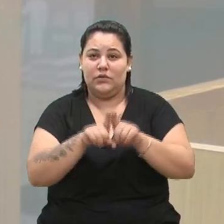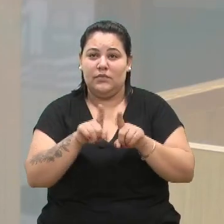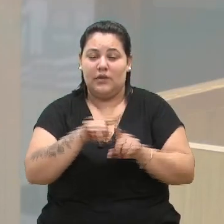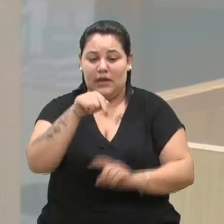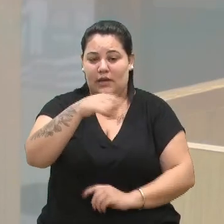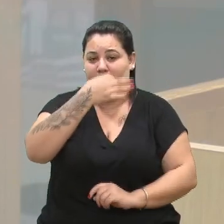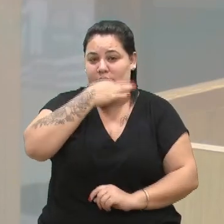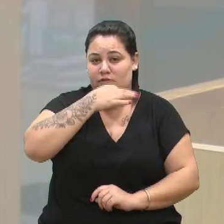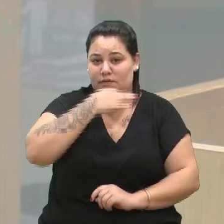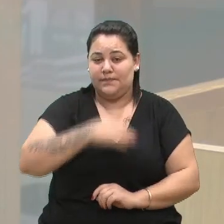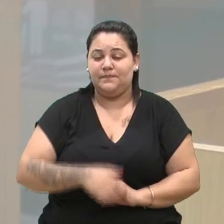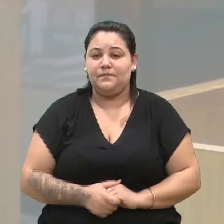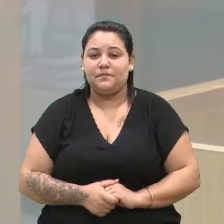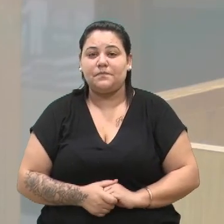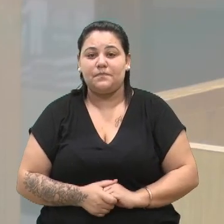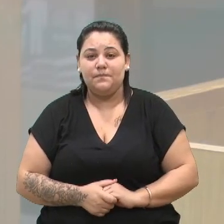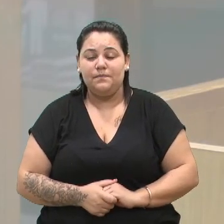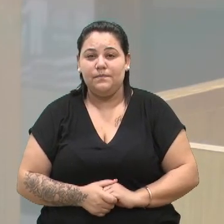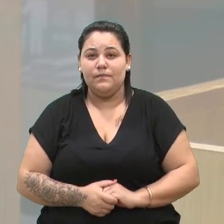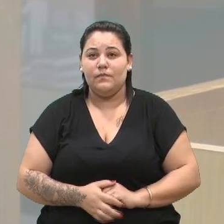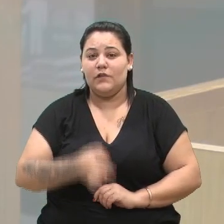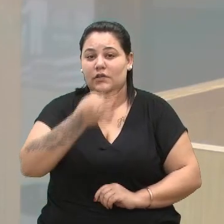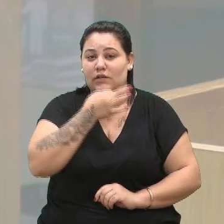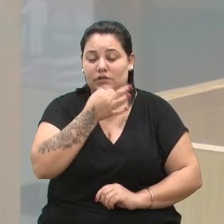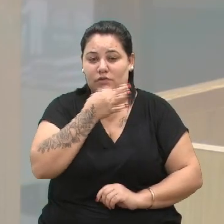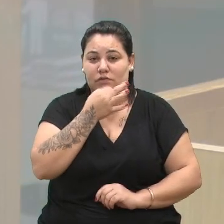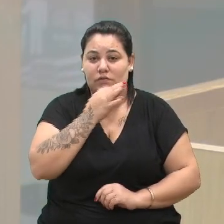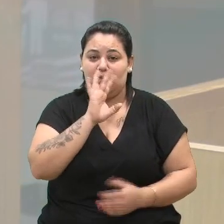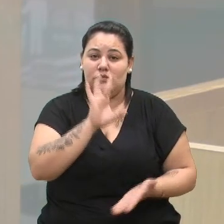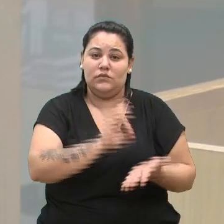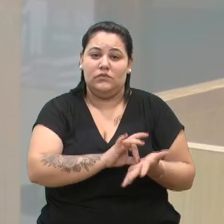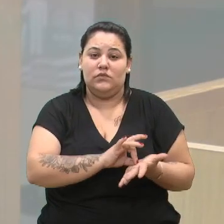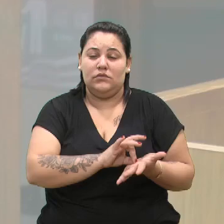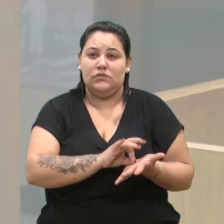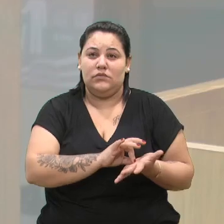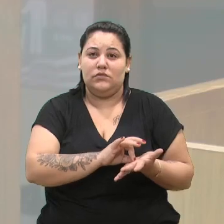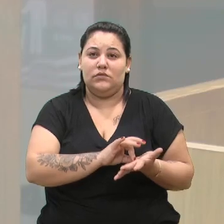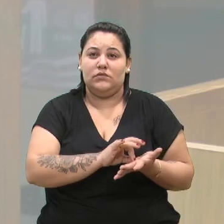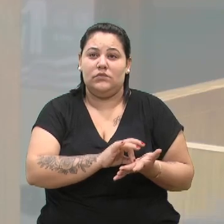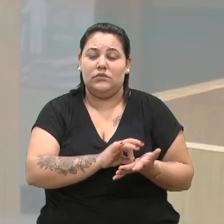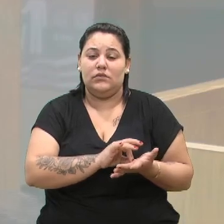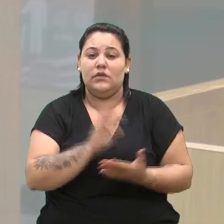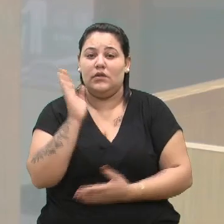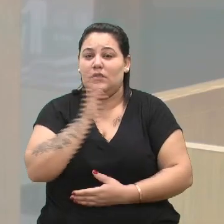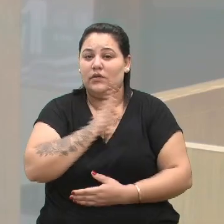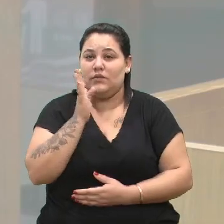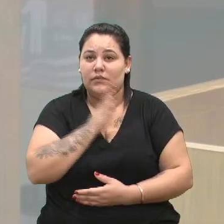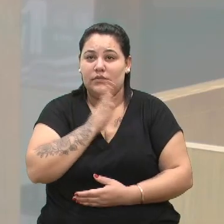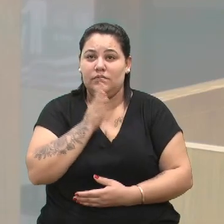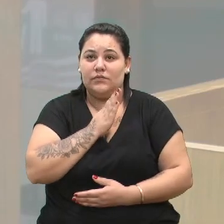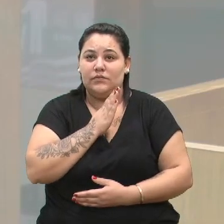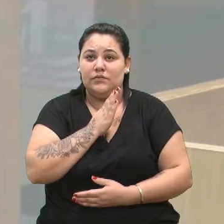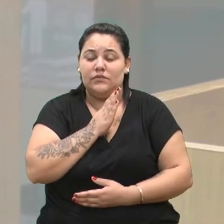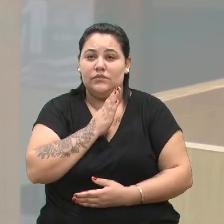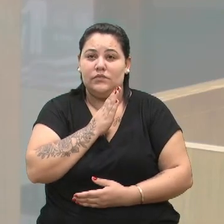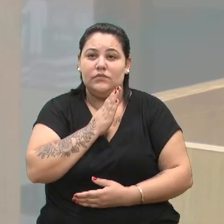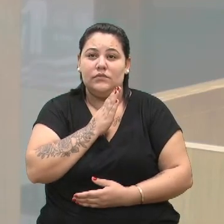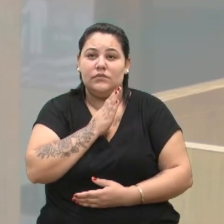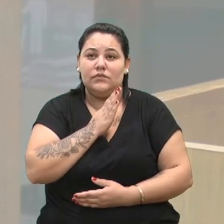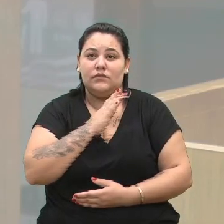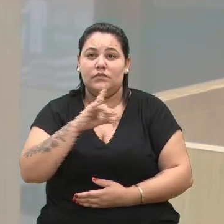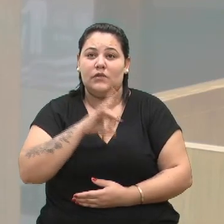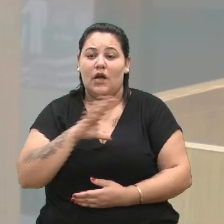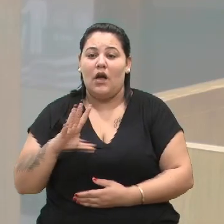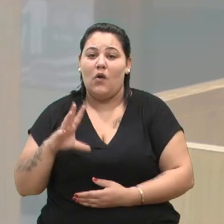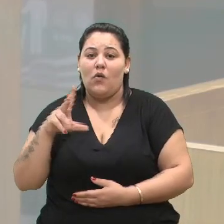Sul. Caxias do Sul declara a situação de emergência devido à grande quantidade de